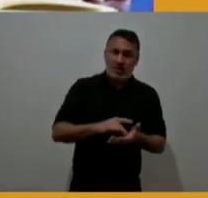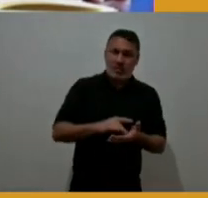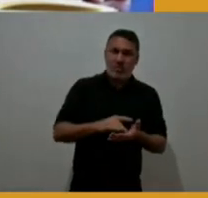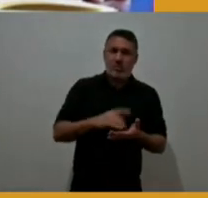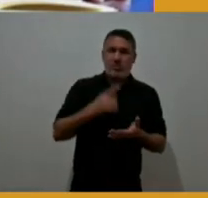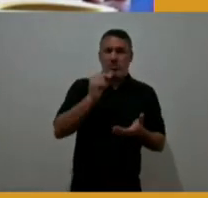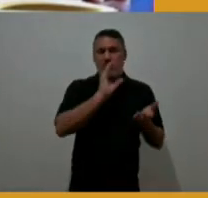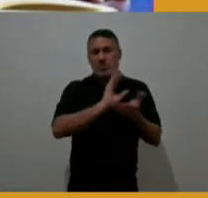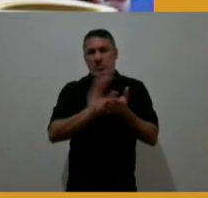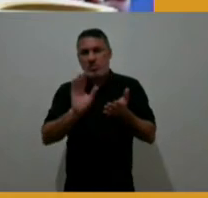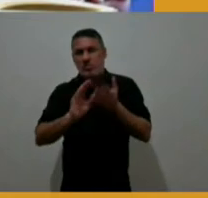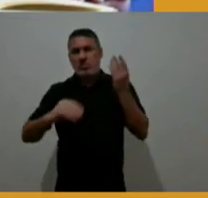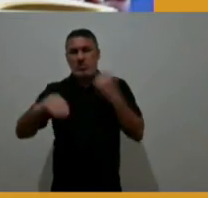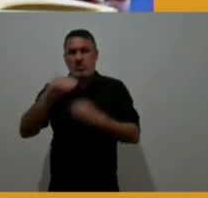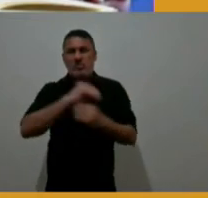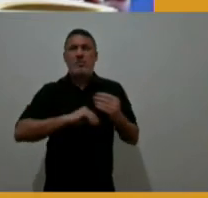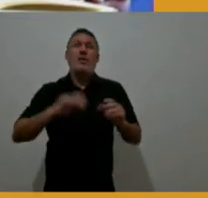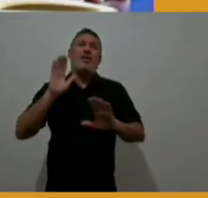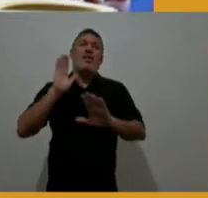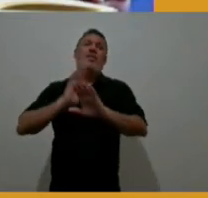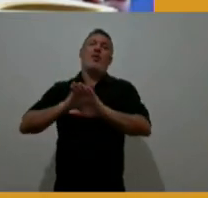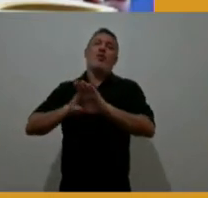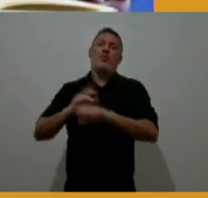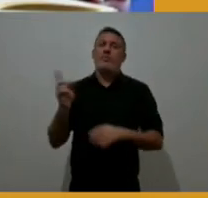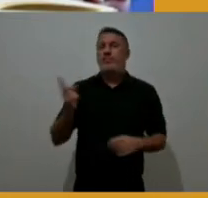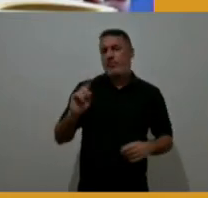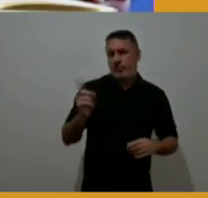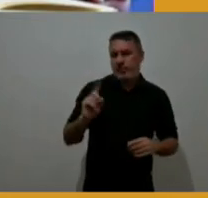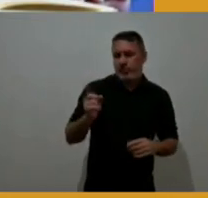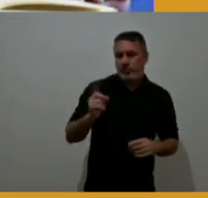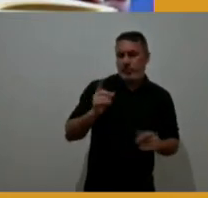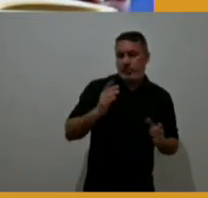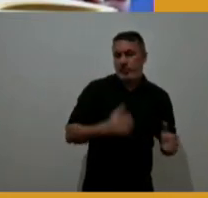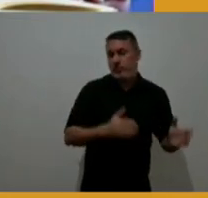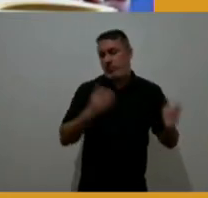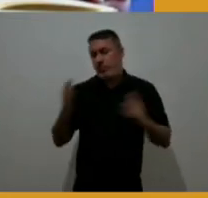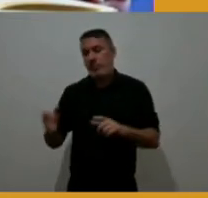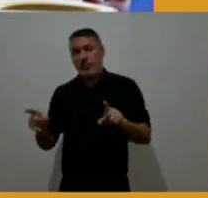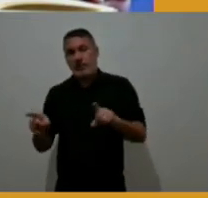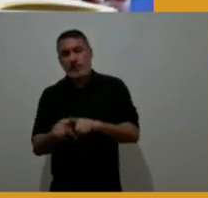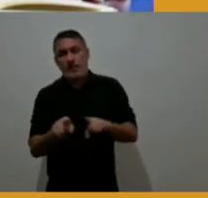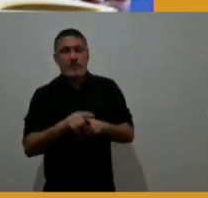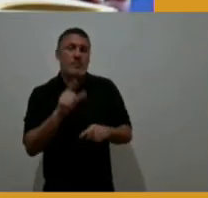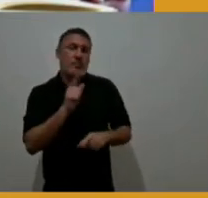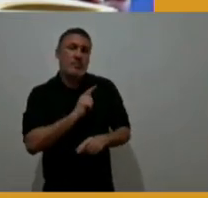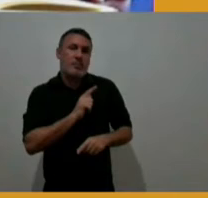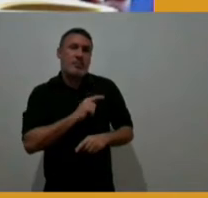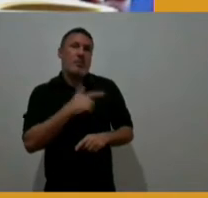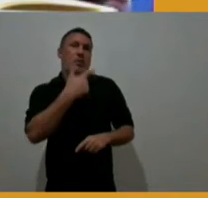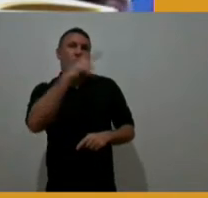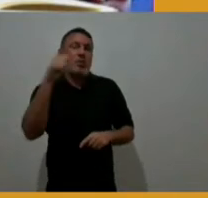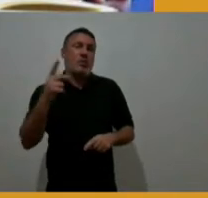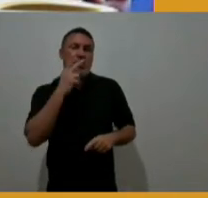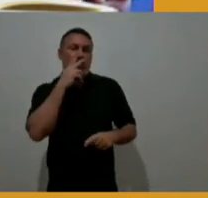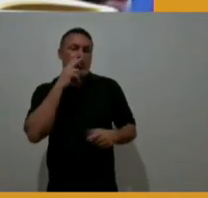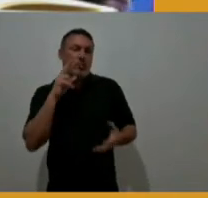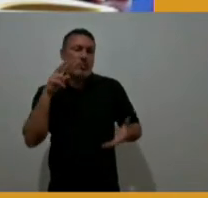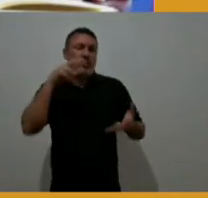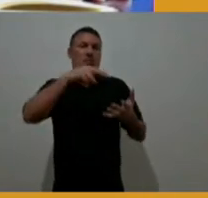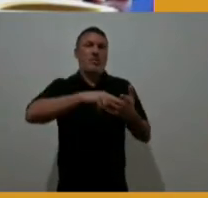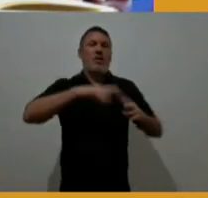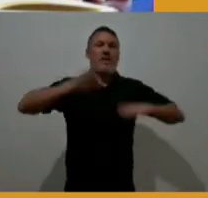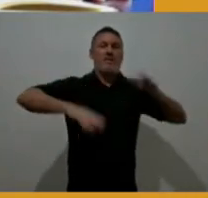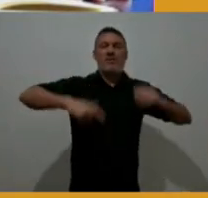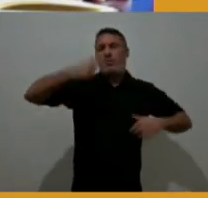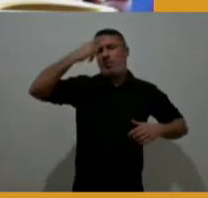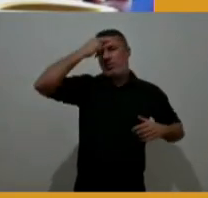nas ideologias. Todo aquele que passa a ter uma certa posição acadêmica e começa a querer achar